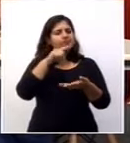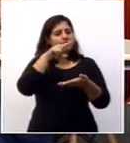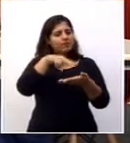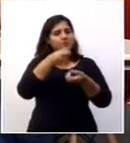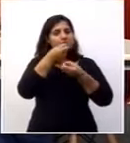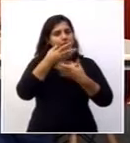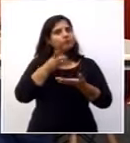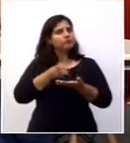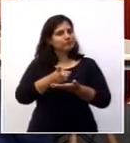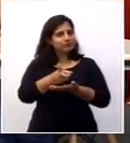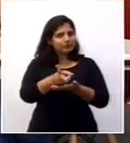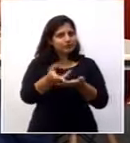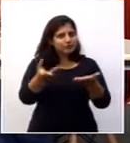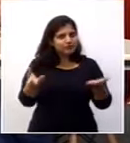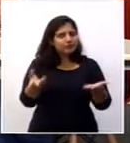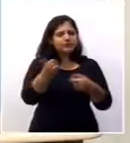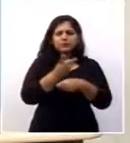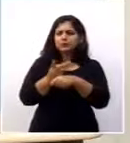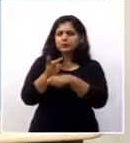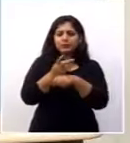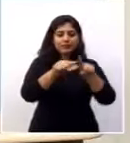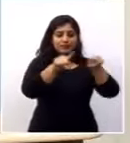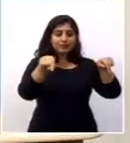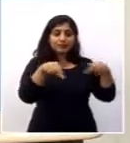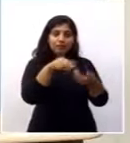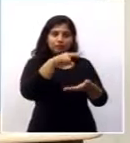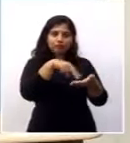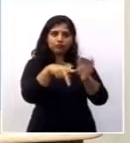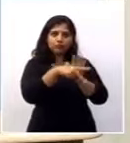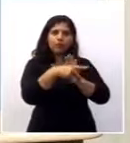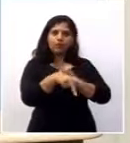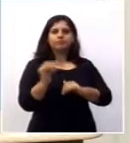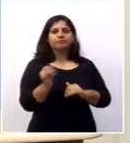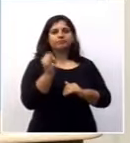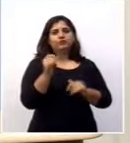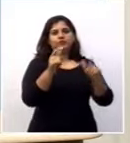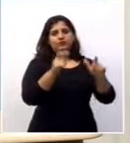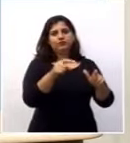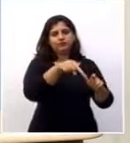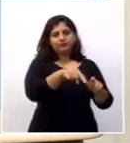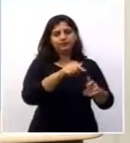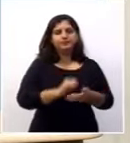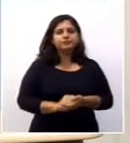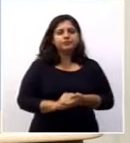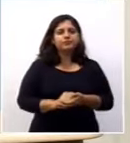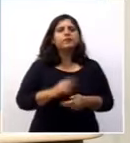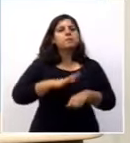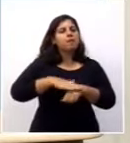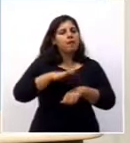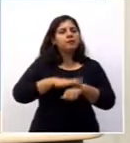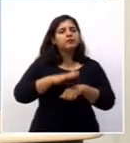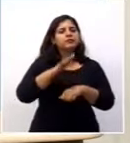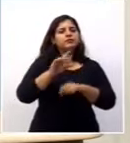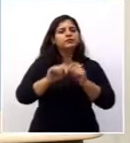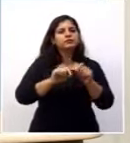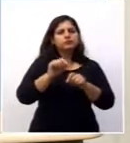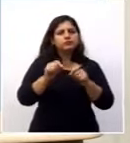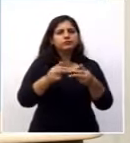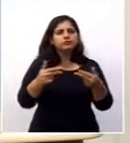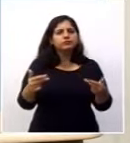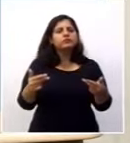continuem, né, buscando a sala de leitura, porque ela é importante, né? Cada vez mais dentro do contexto